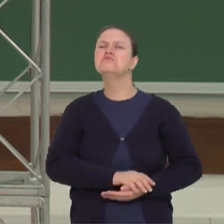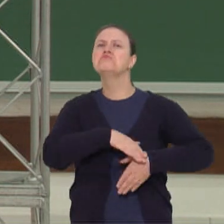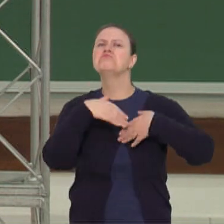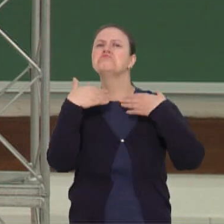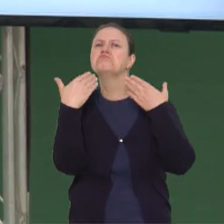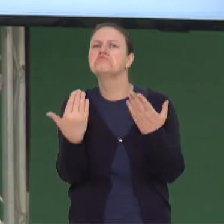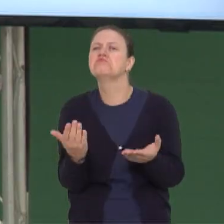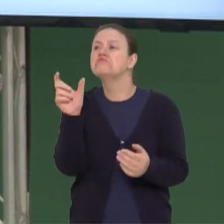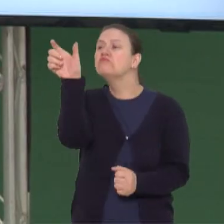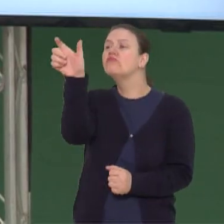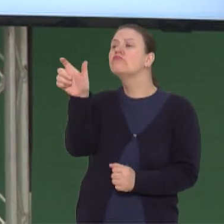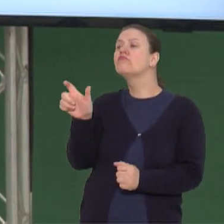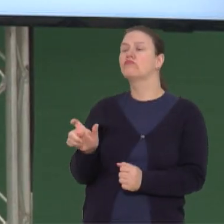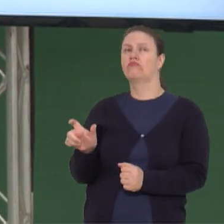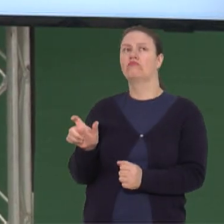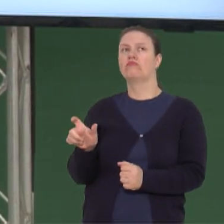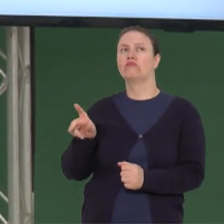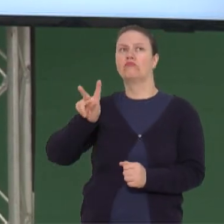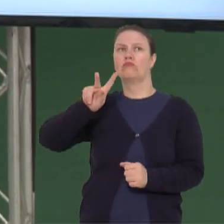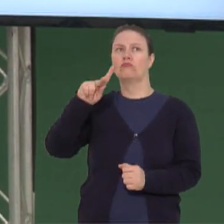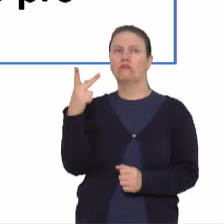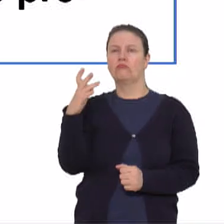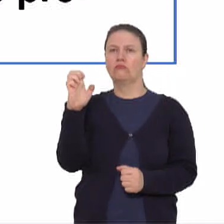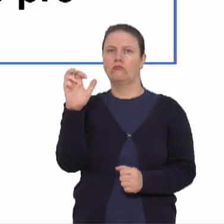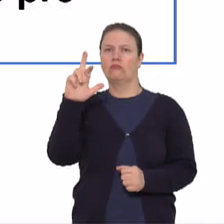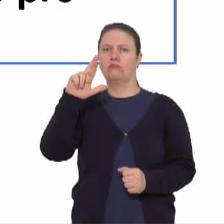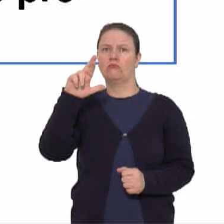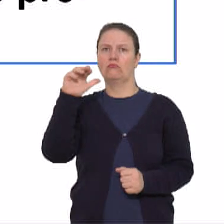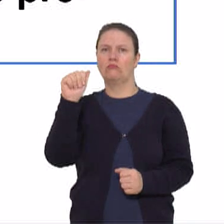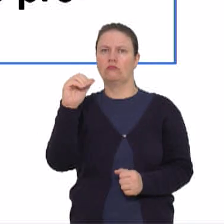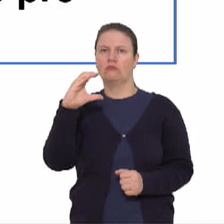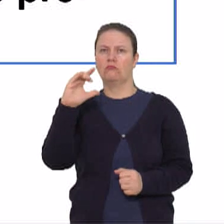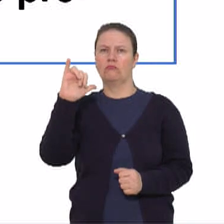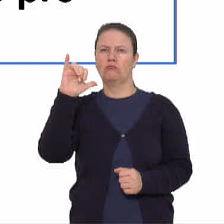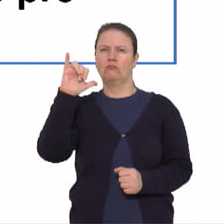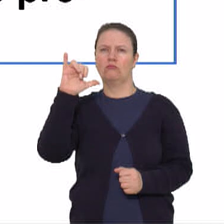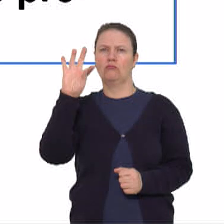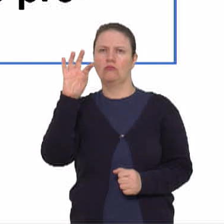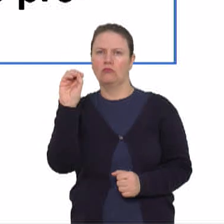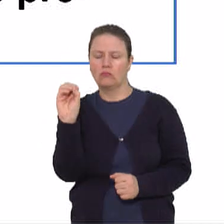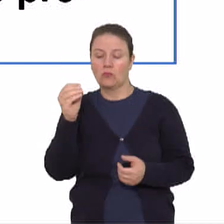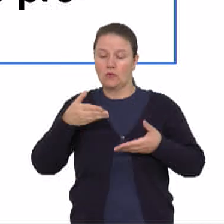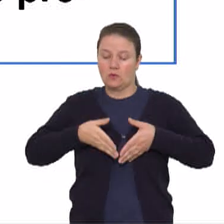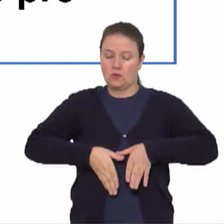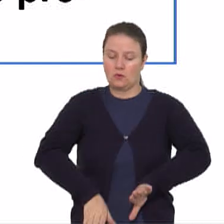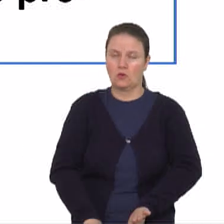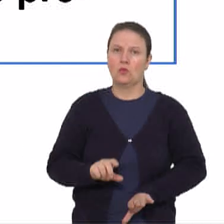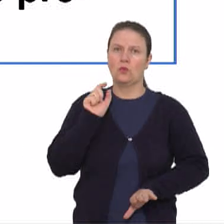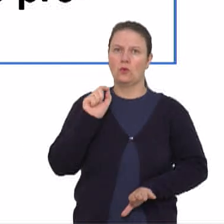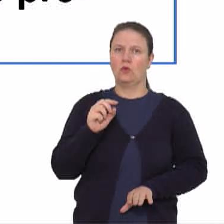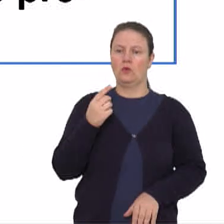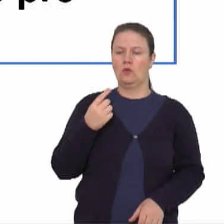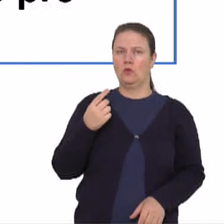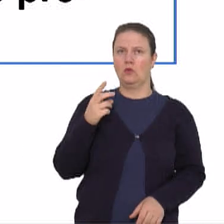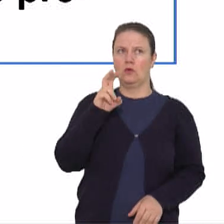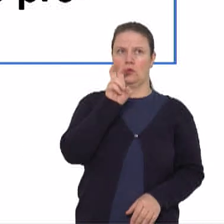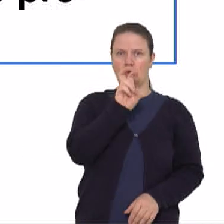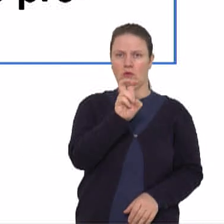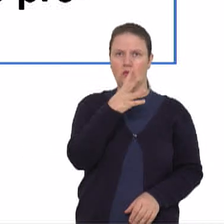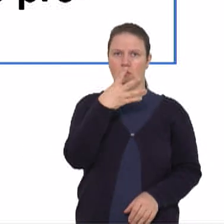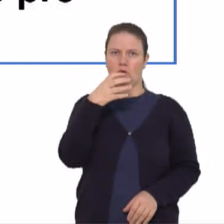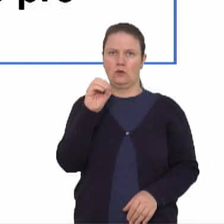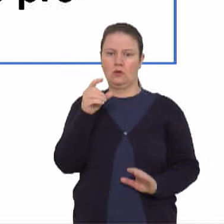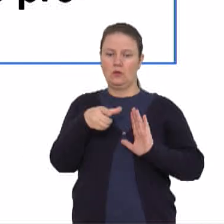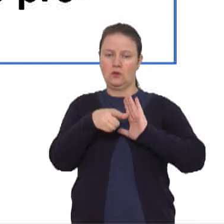Quem foi Heráclito de Éfeso? Bom, o Heráclito nasceu em 540